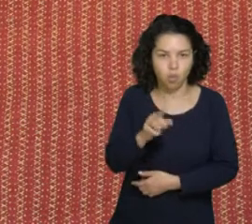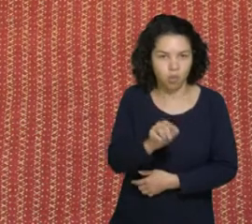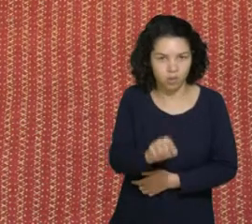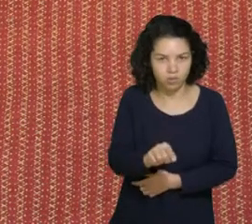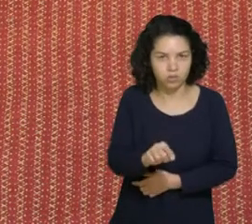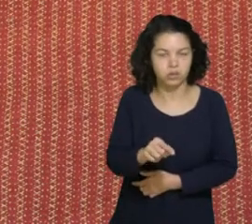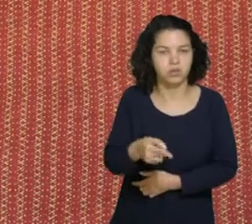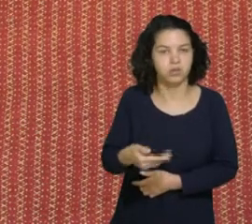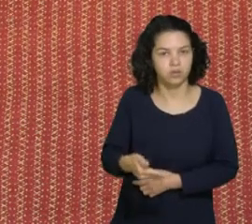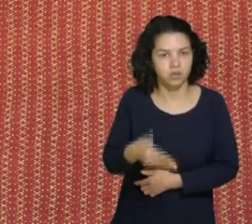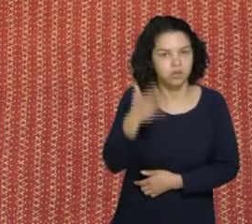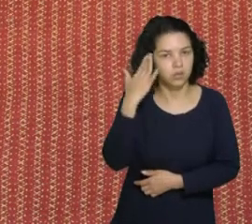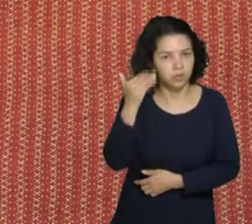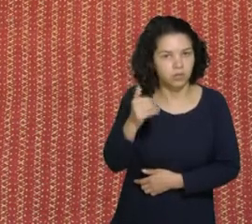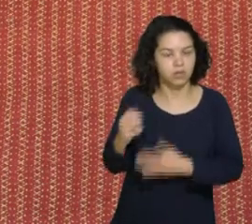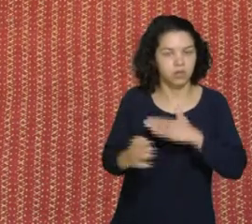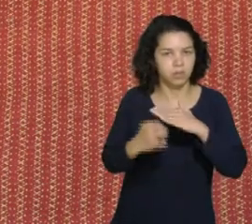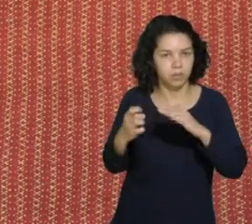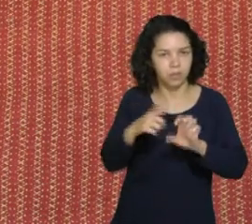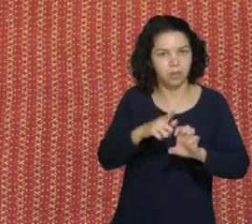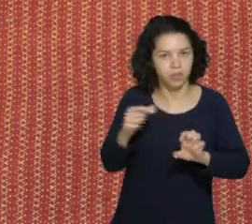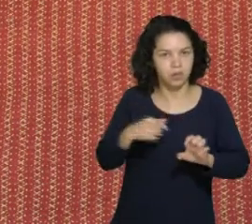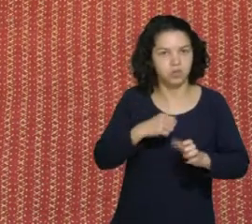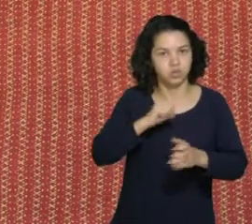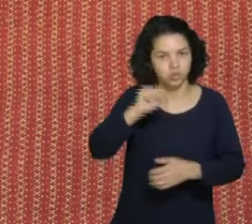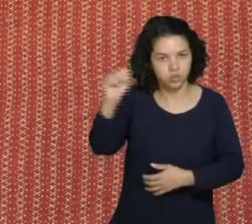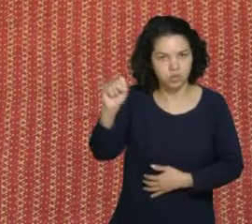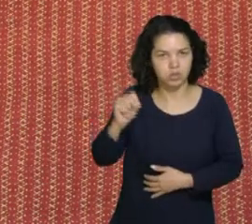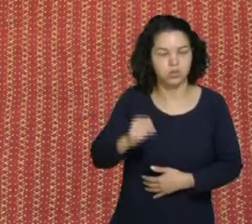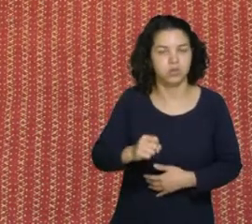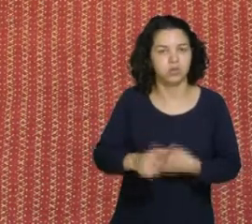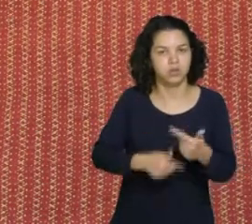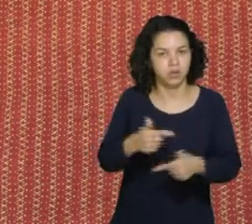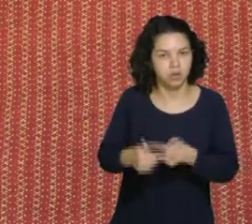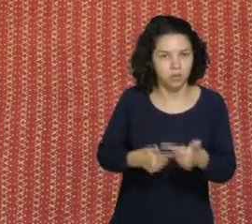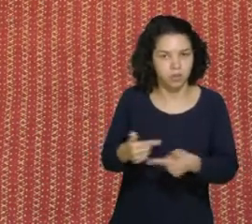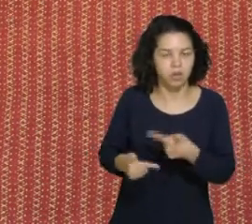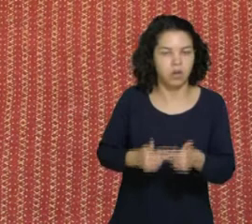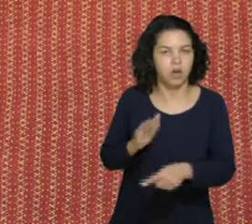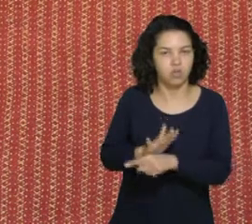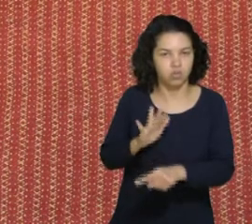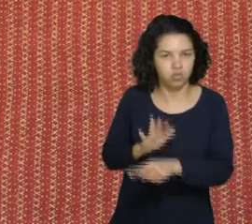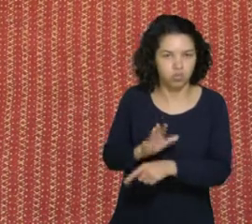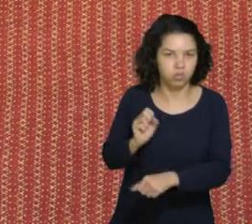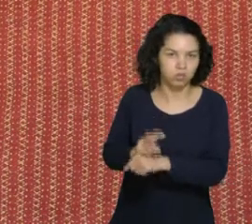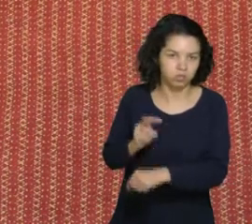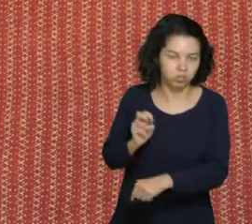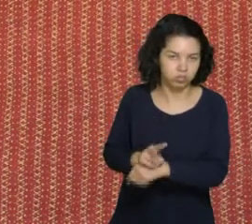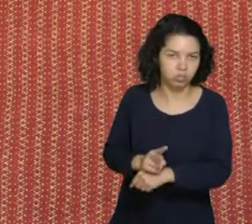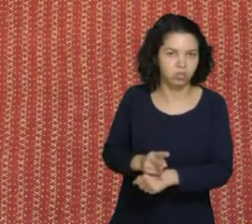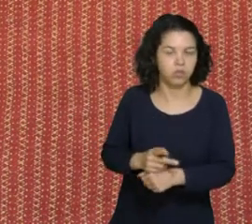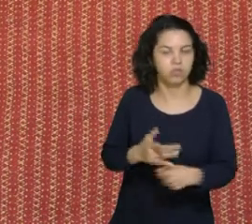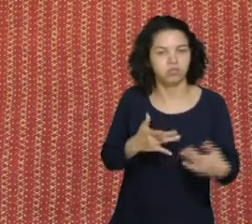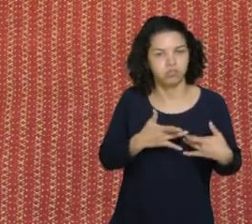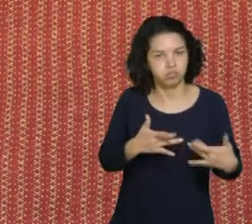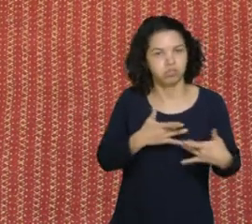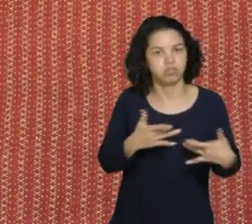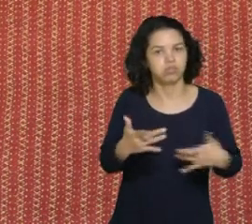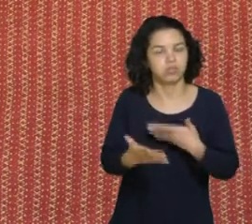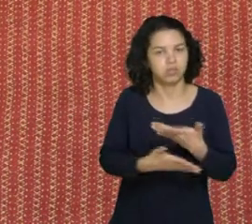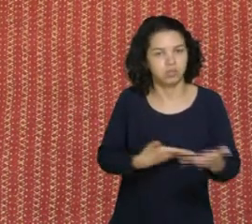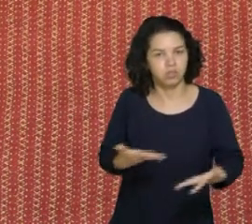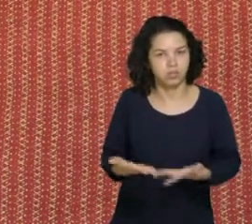magos sentimos saber que é um grande empresário de sucesso é um homem gerador de empregos é um homem que é caridoso um homem que pratica pia e